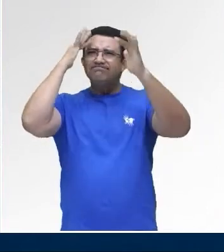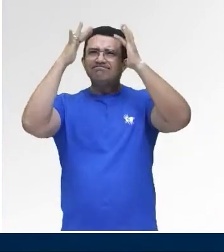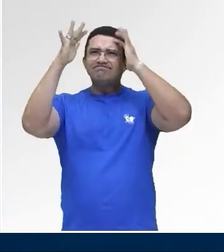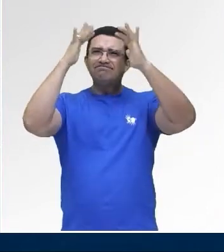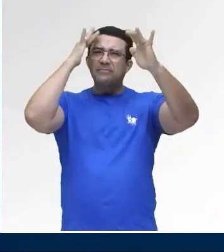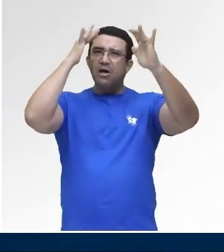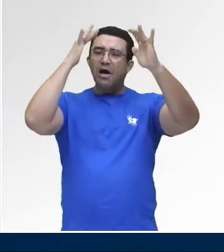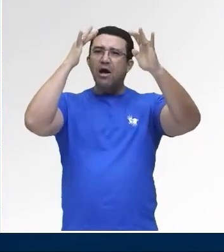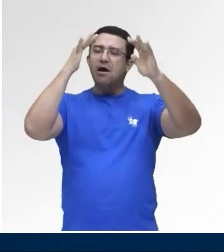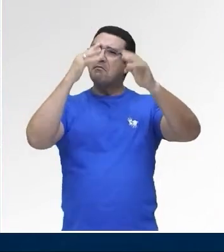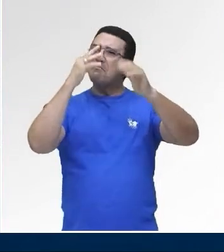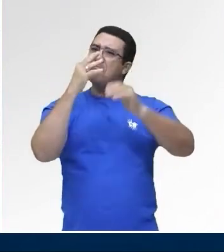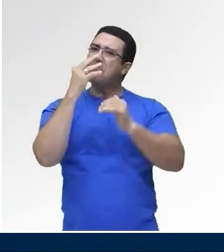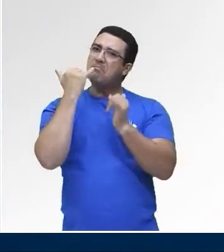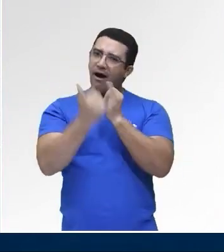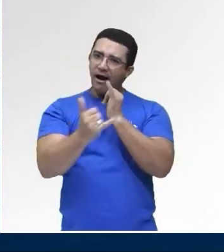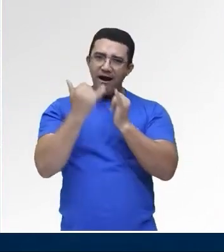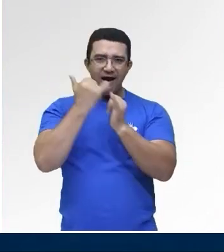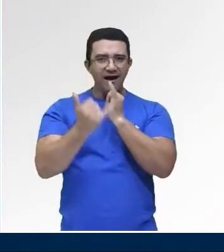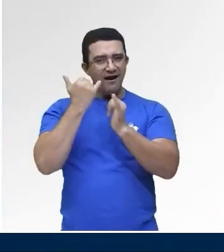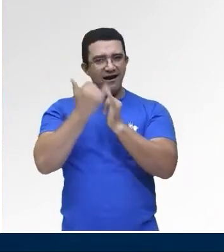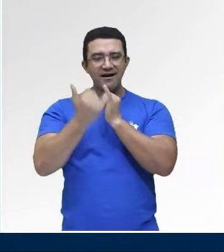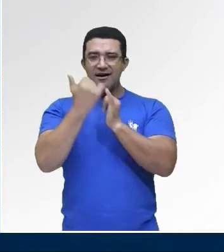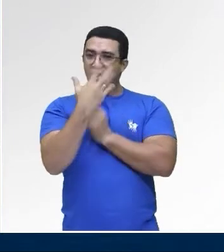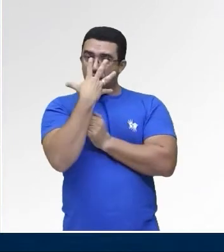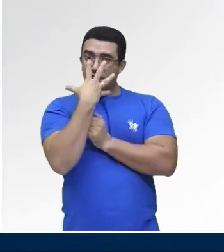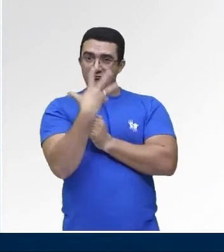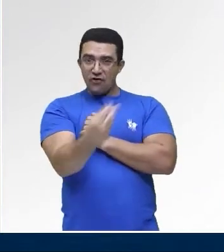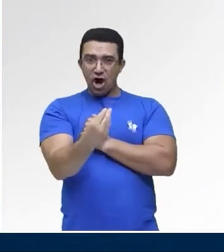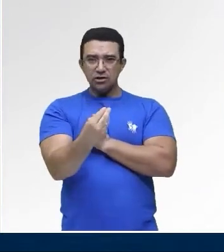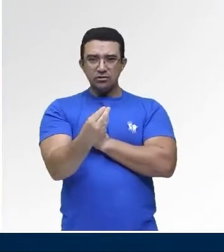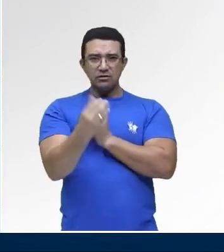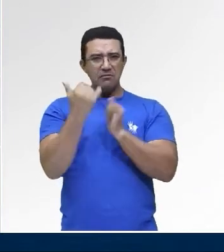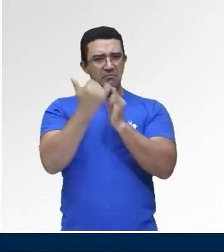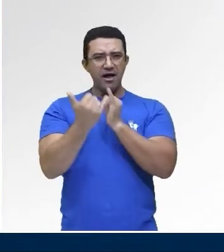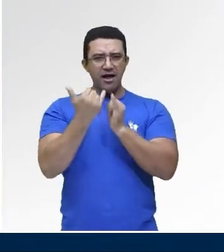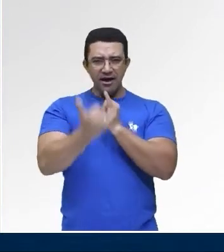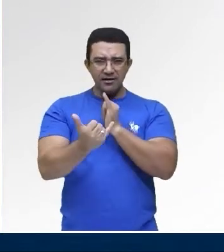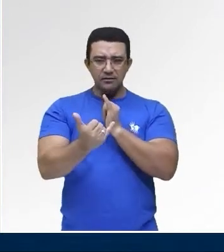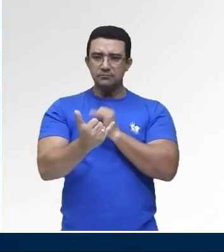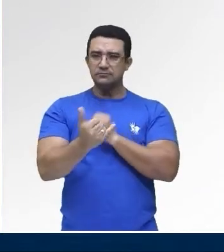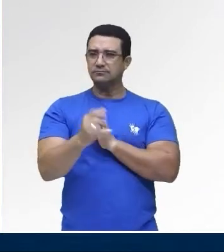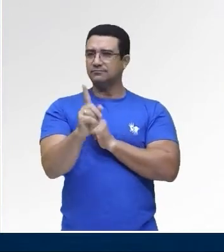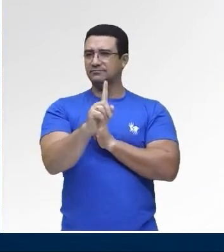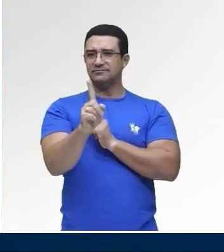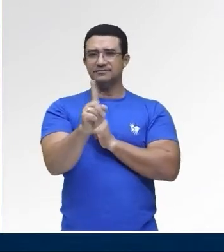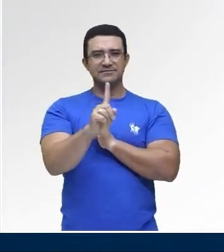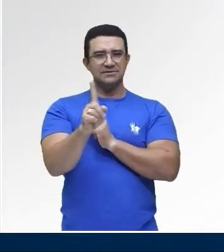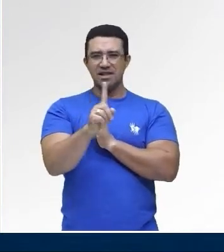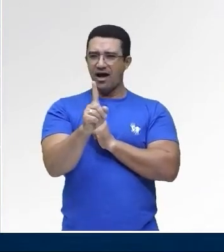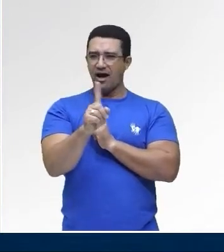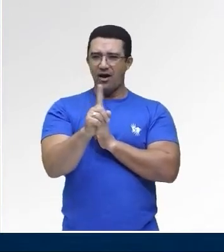uma fotografia, né? Mas essa imagem, ela não é uma fotografia. Ela é uma